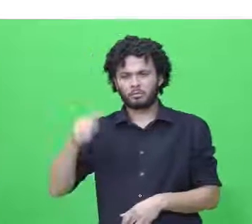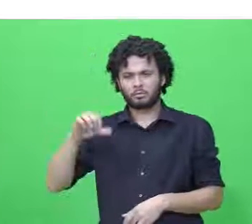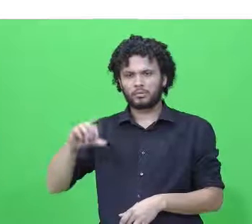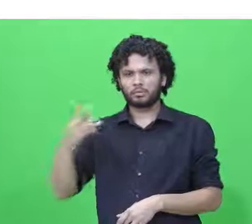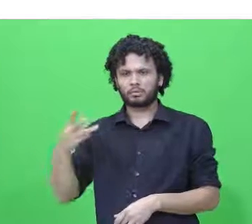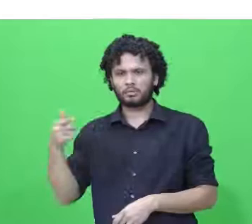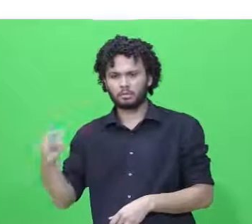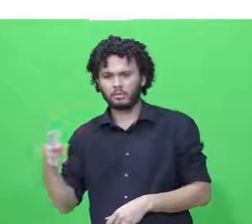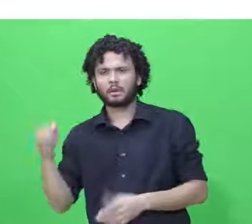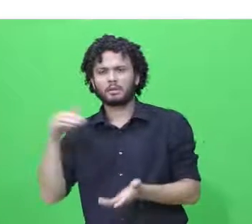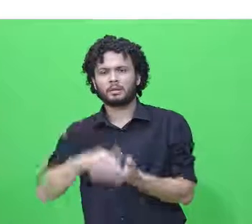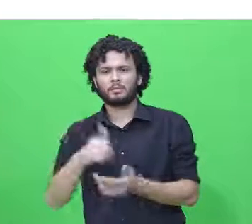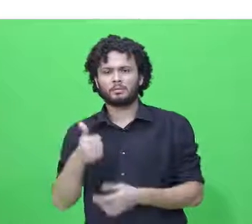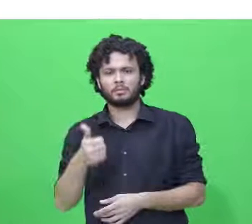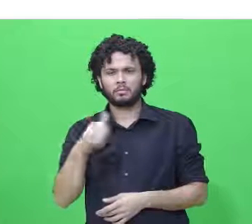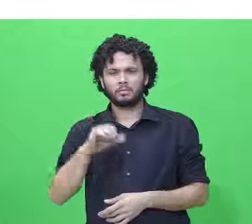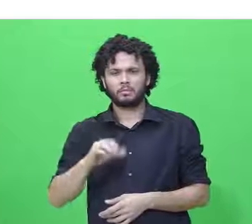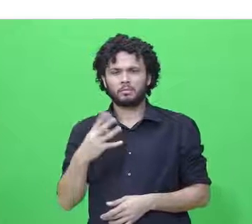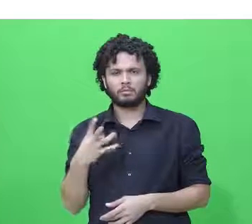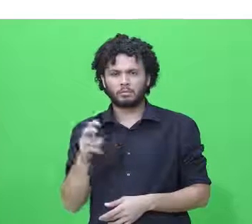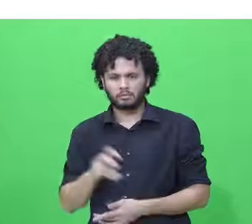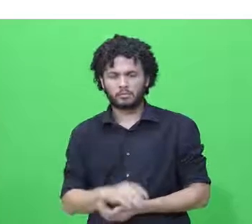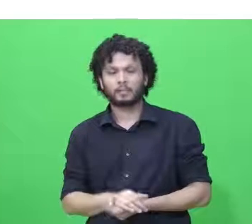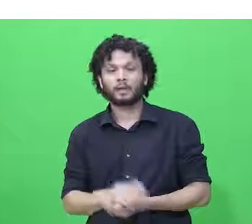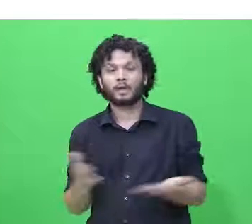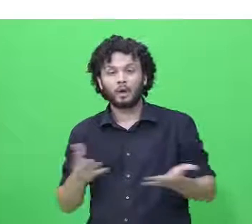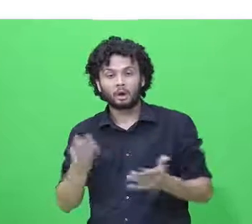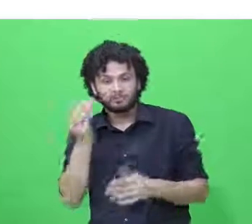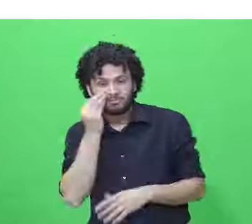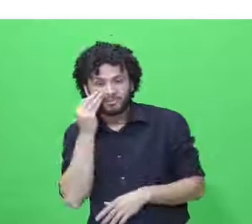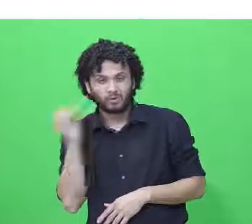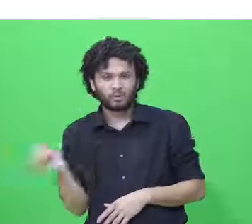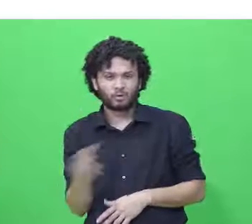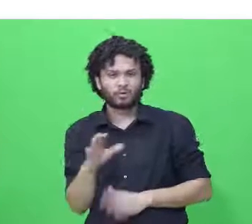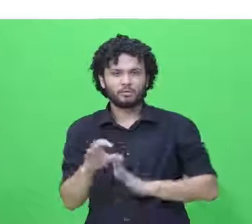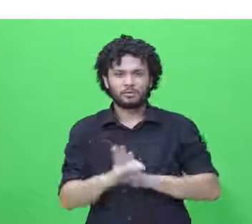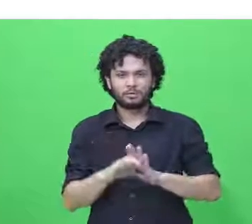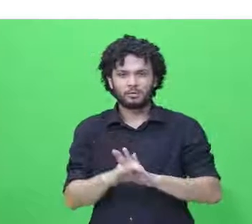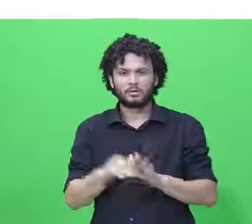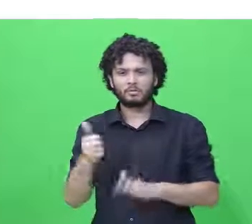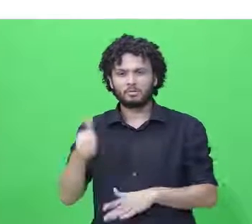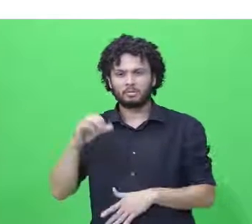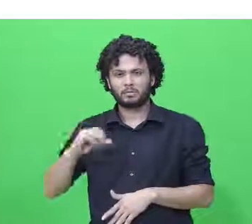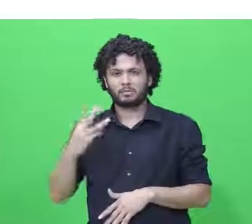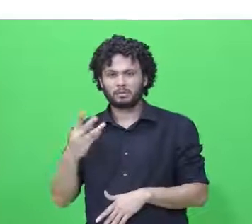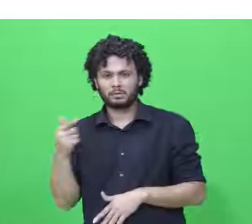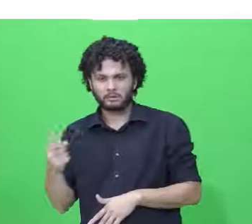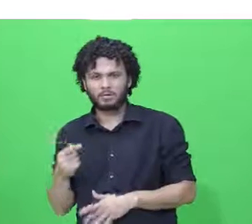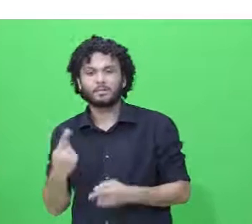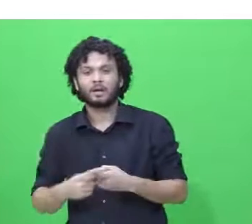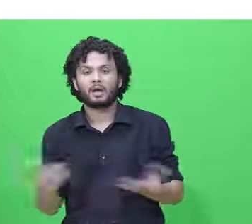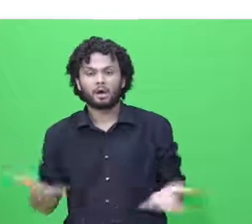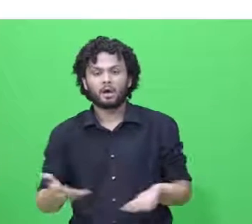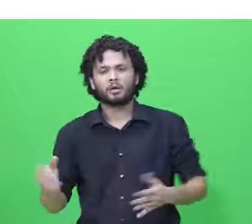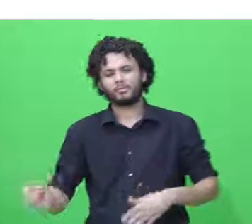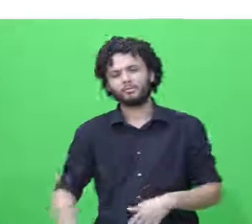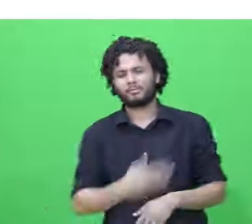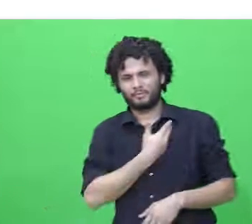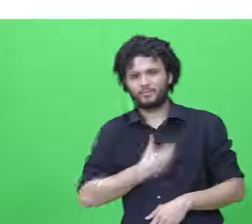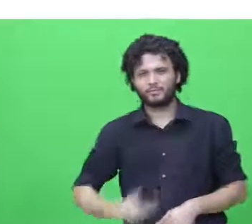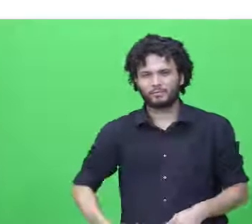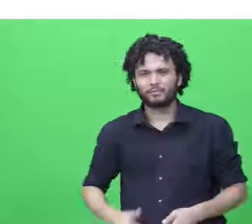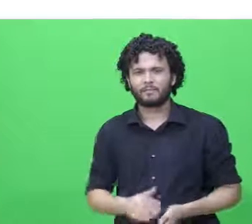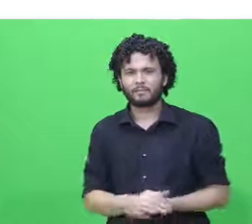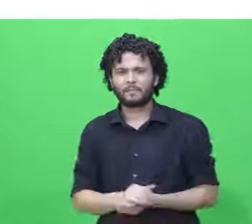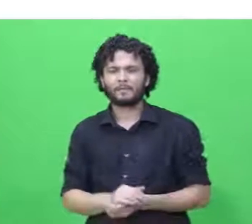1937 a 1945. Vamos então a essa nova Constituição de 1937, porque agora é um novo governo, né, que é